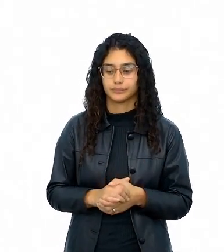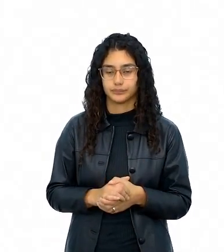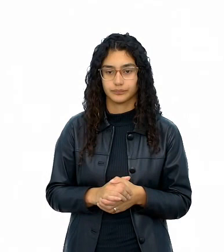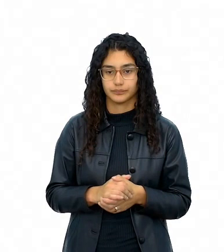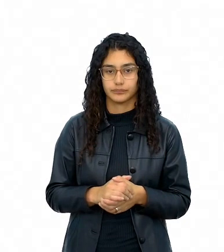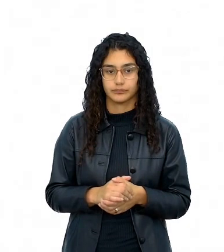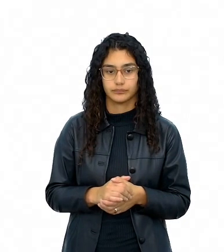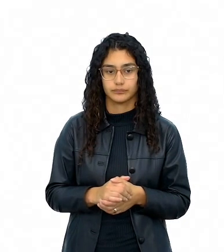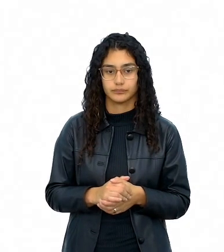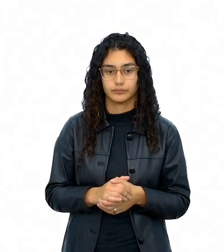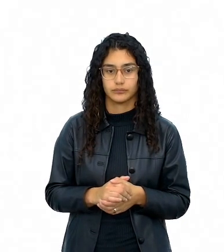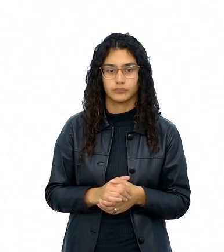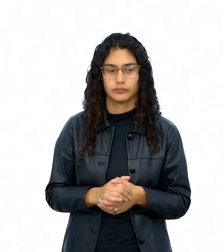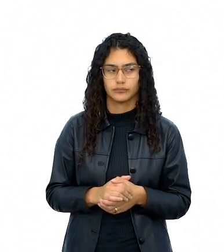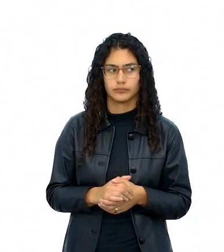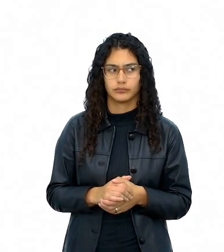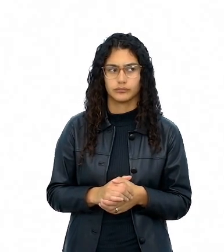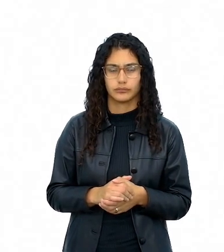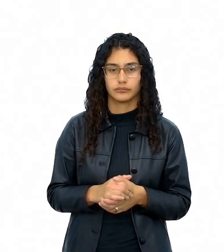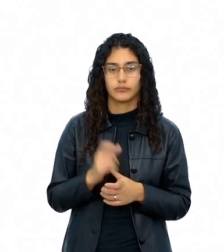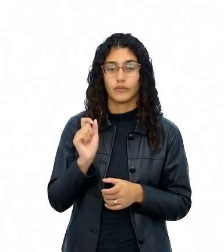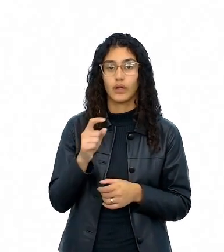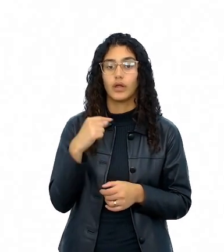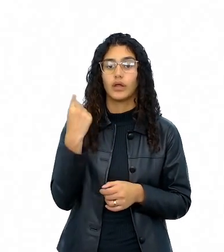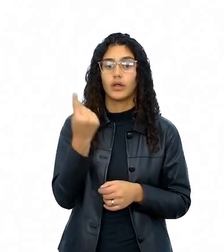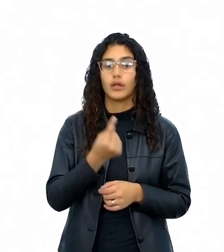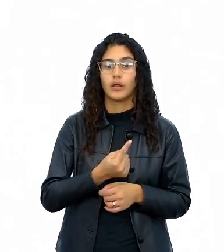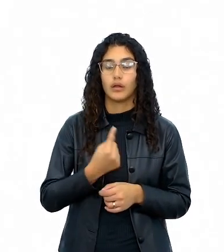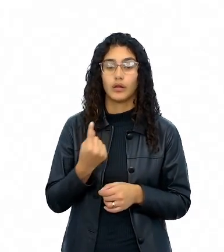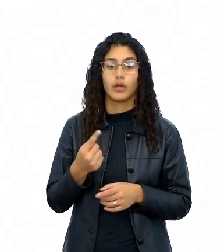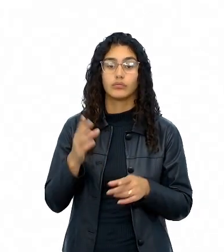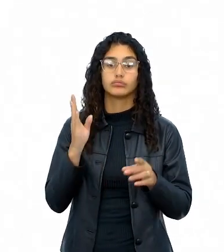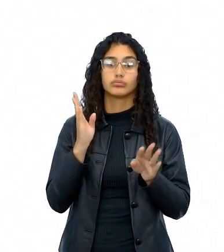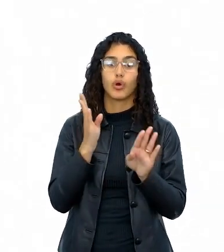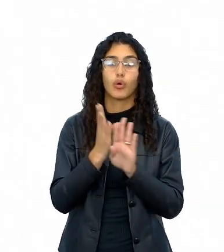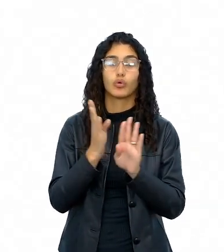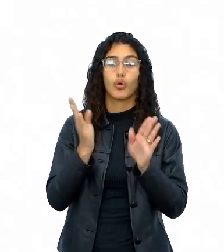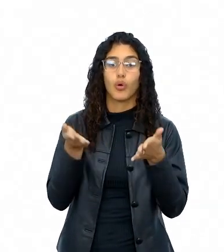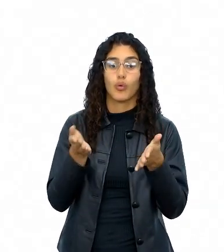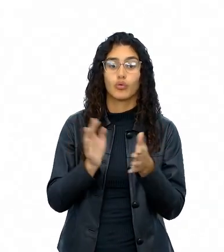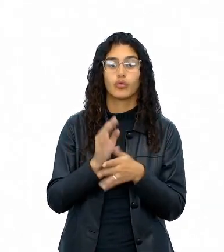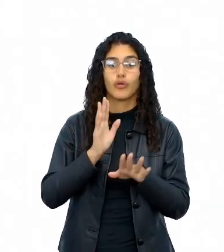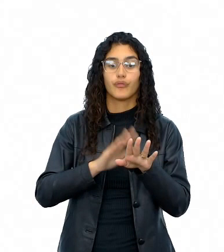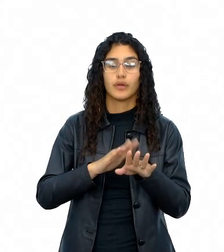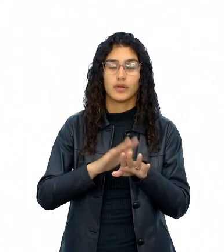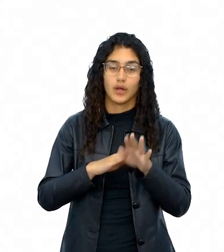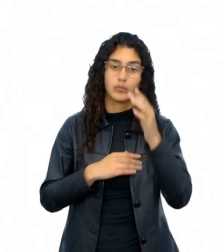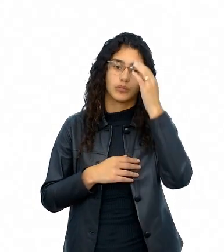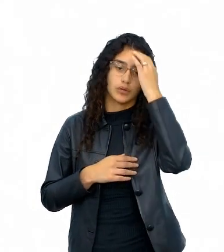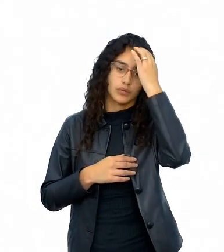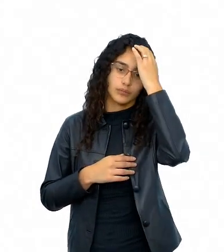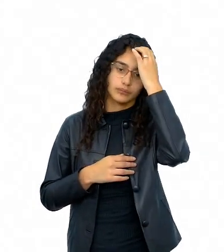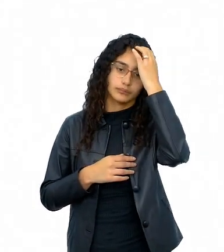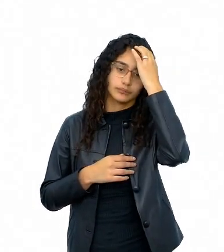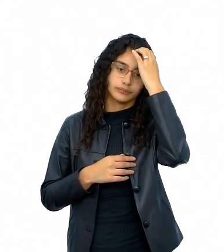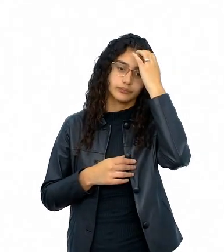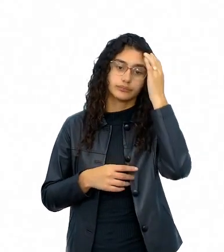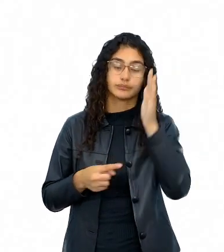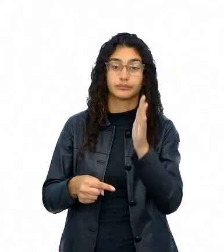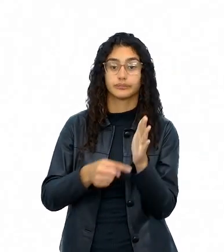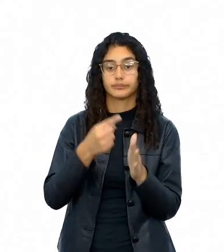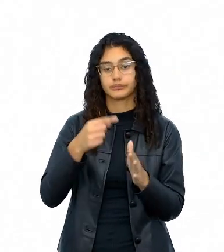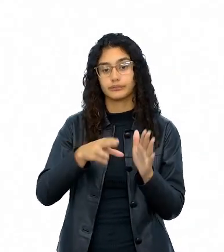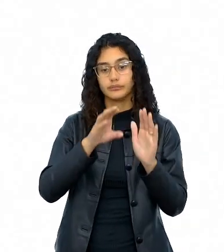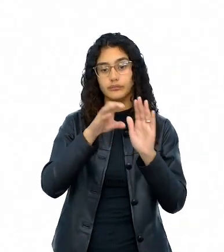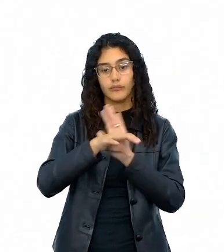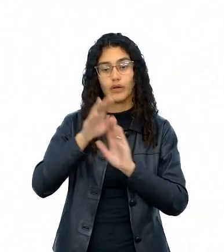mesmo. Então, o que a gente, no encontro de hoje, o que nós fizemos? Revisitamos os principais conceitos